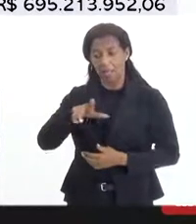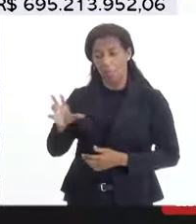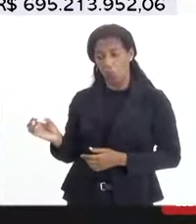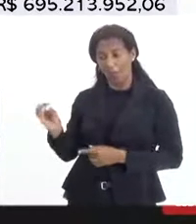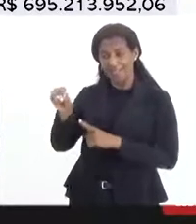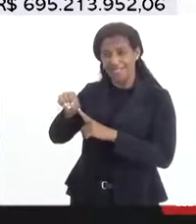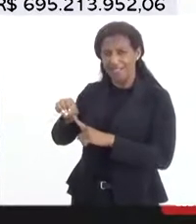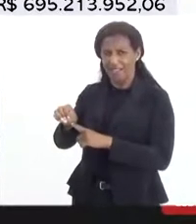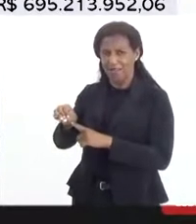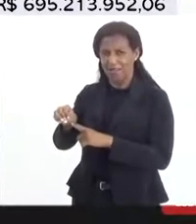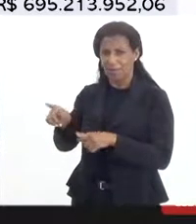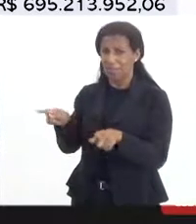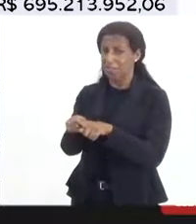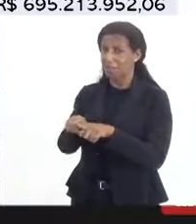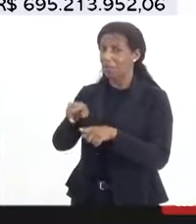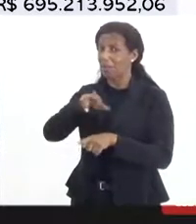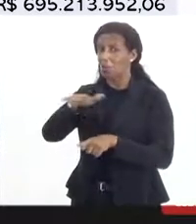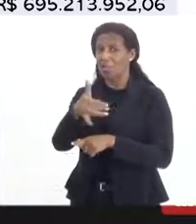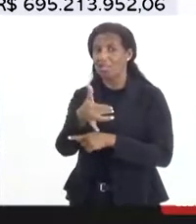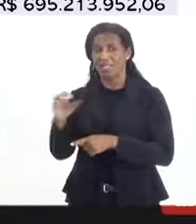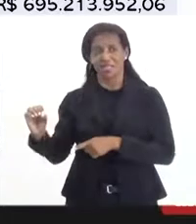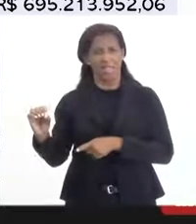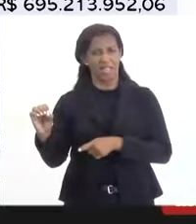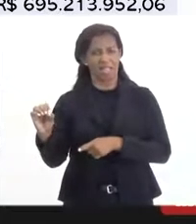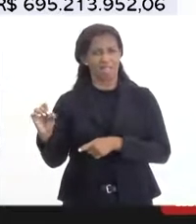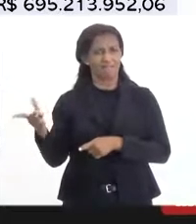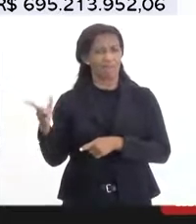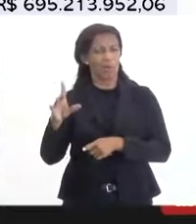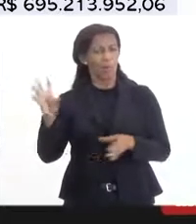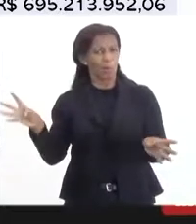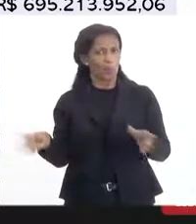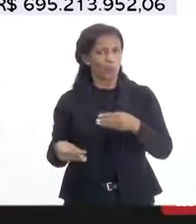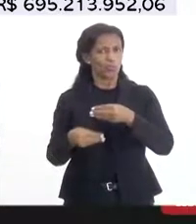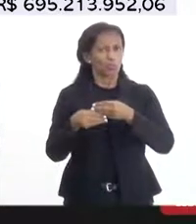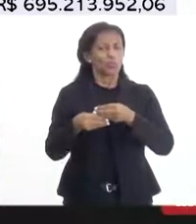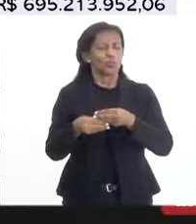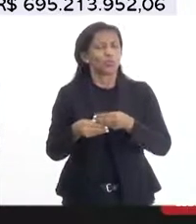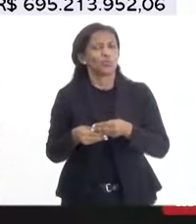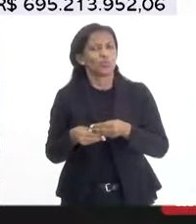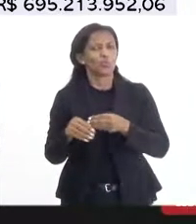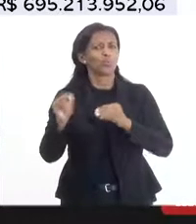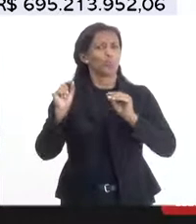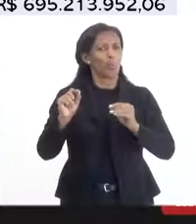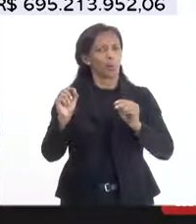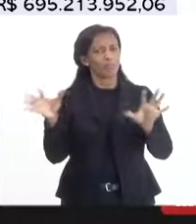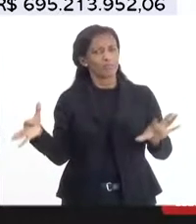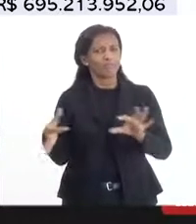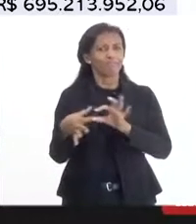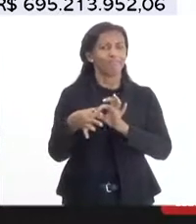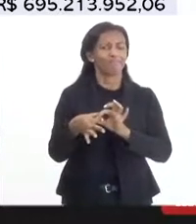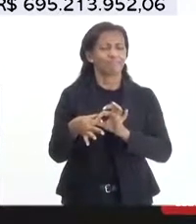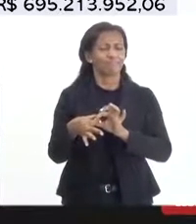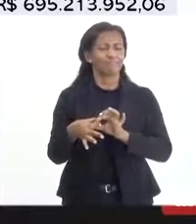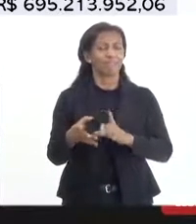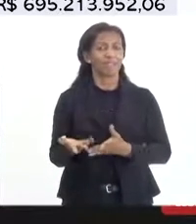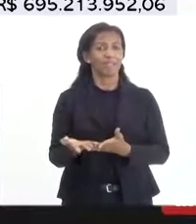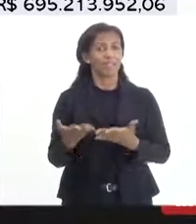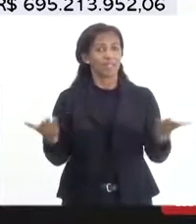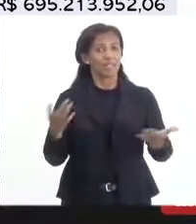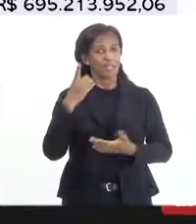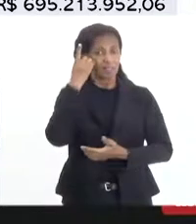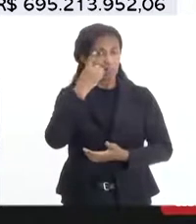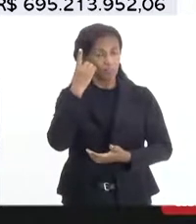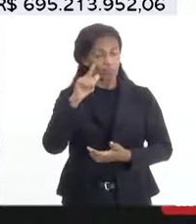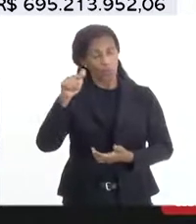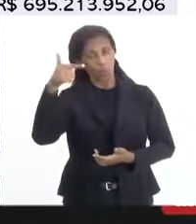também não é 100. Deve ter um valor aqui no meio que todos podem sentar juntos, né, e arrumar assim, um ponto em comum. E aí, deputados, eu queria trazer